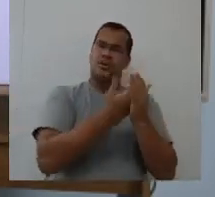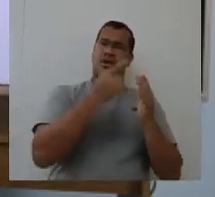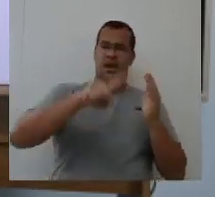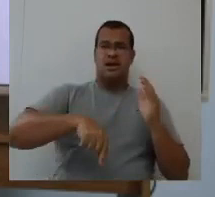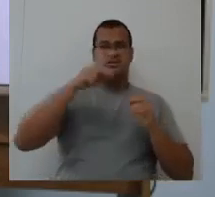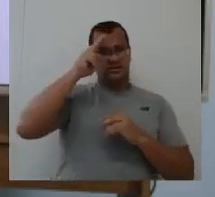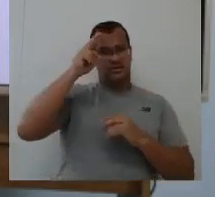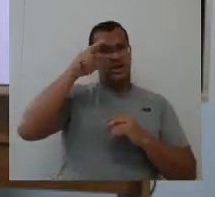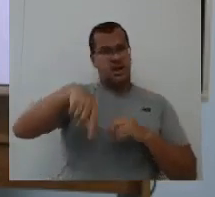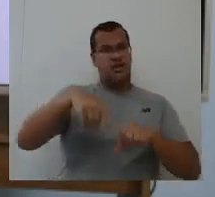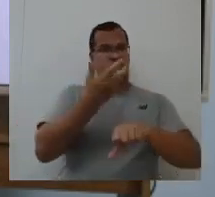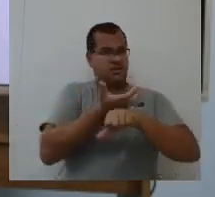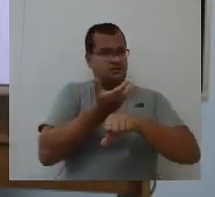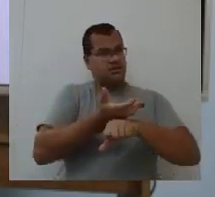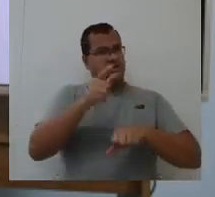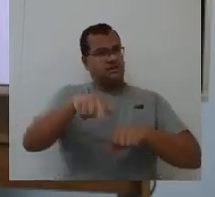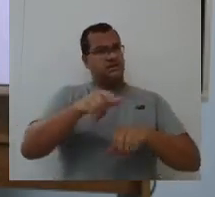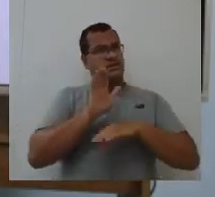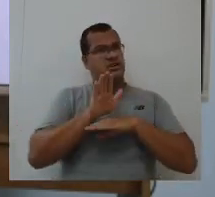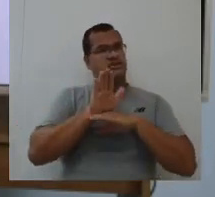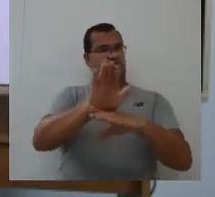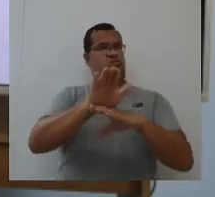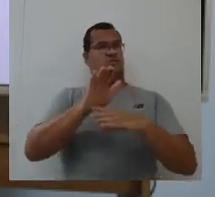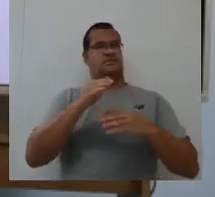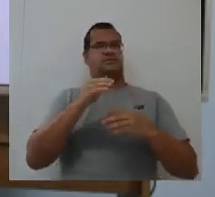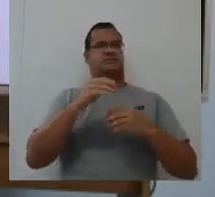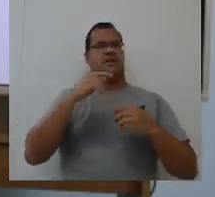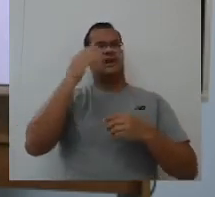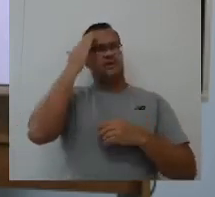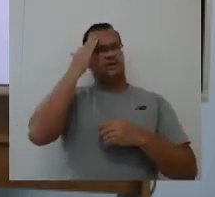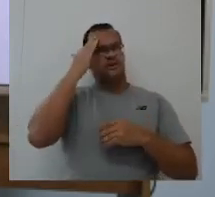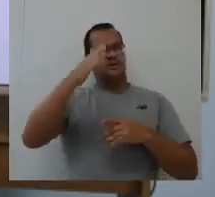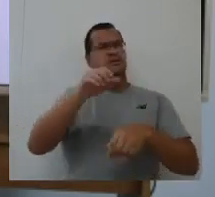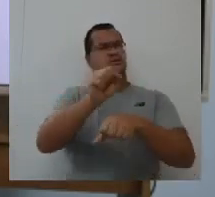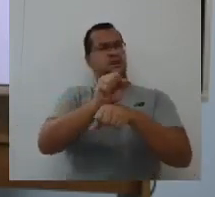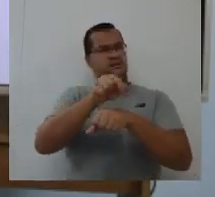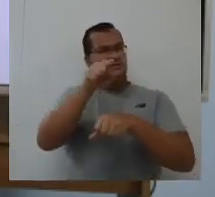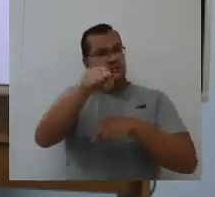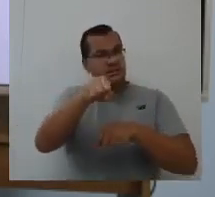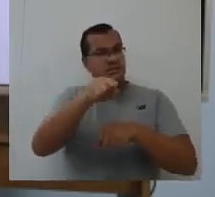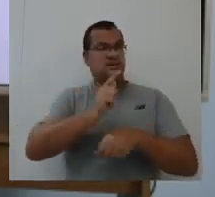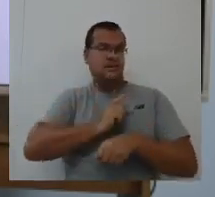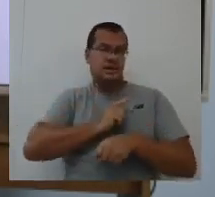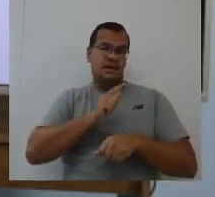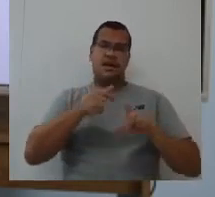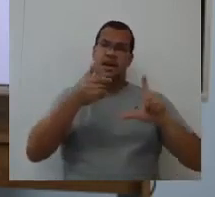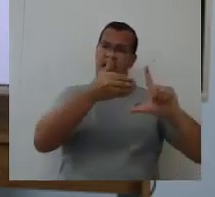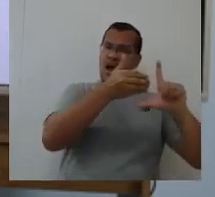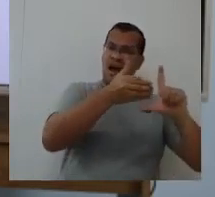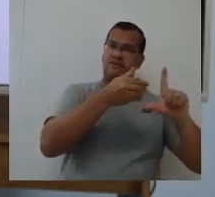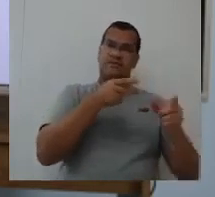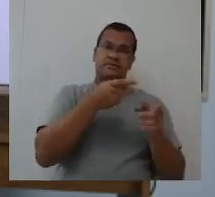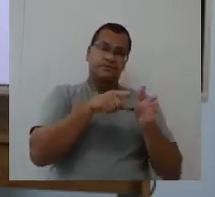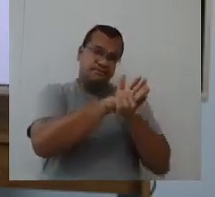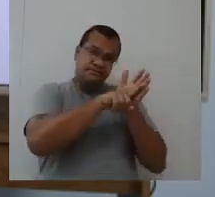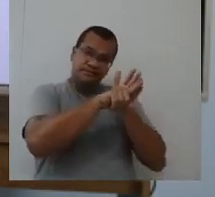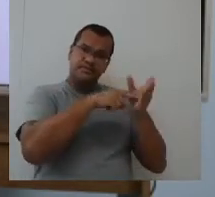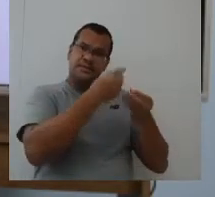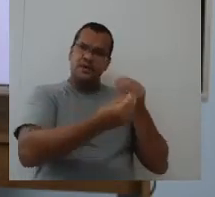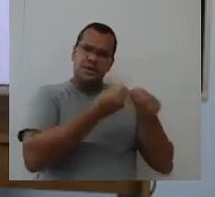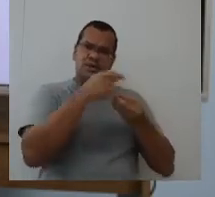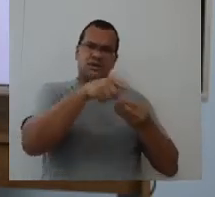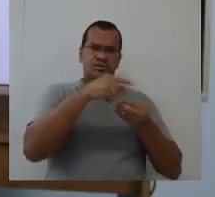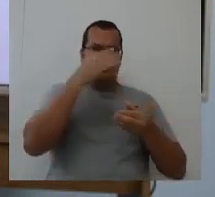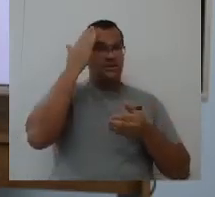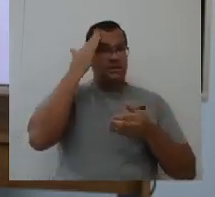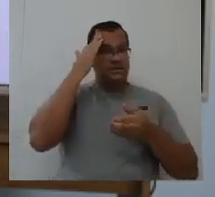disciplinas que ajuda nesse sentido de compreensão. Então, espero muito que vocês cheguem lá na AVA, busquem isso, porque o que vocês